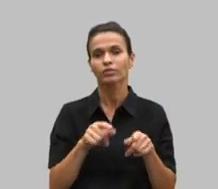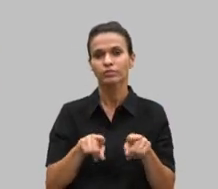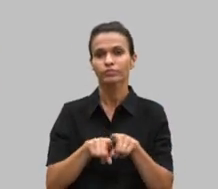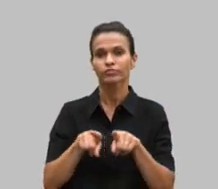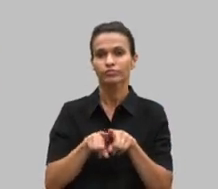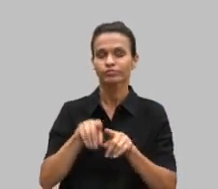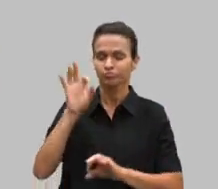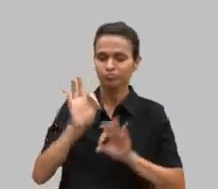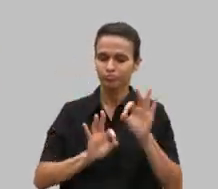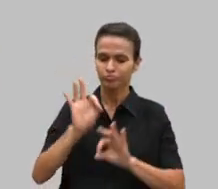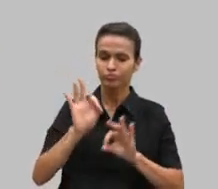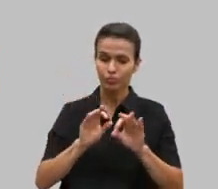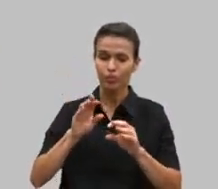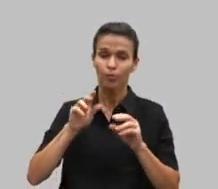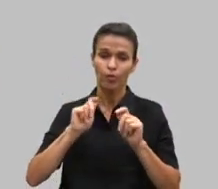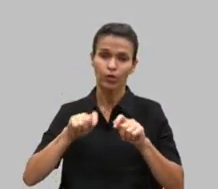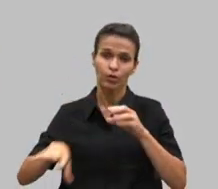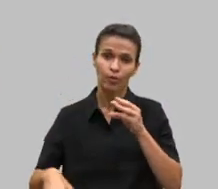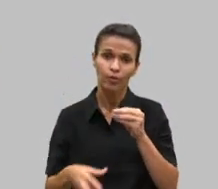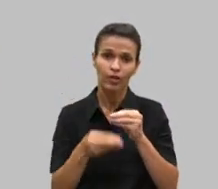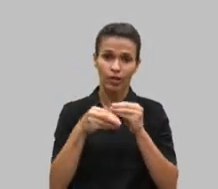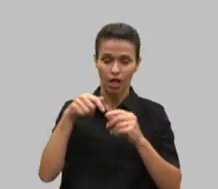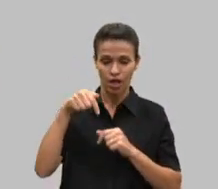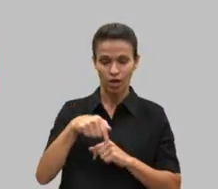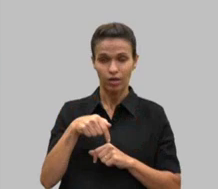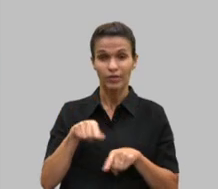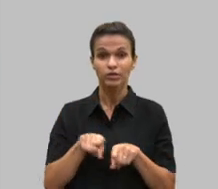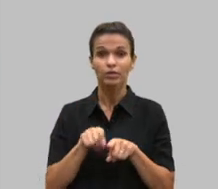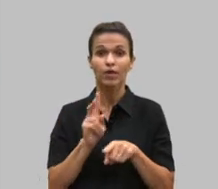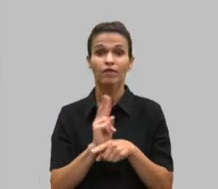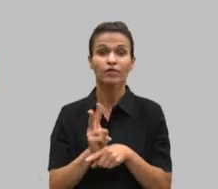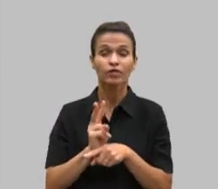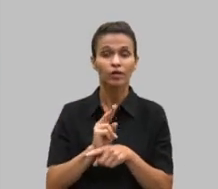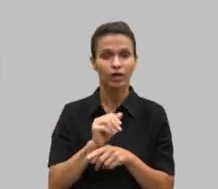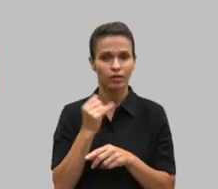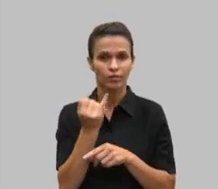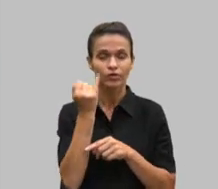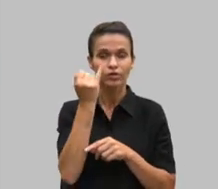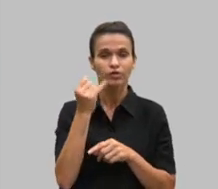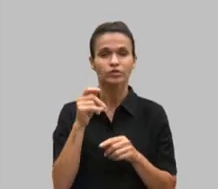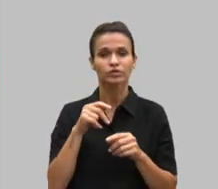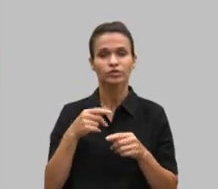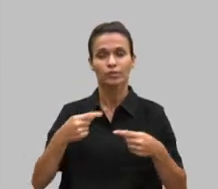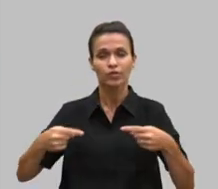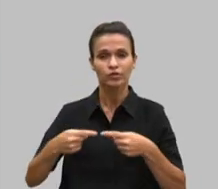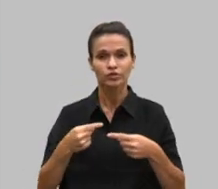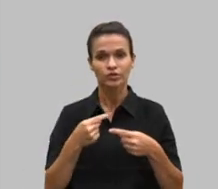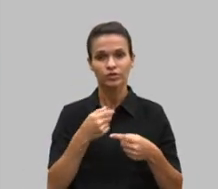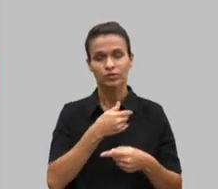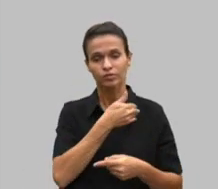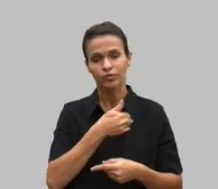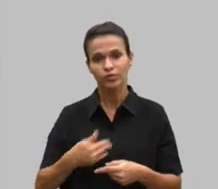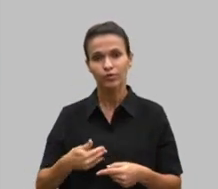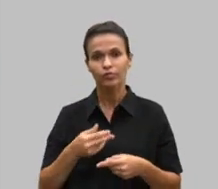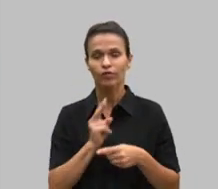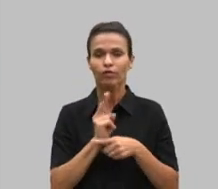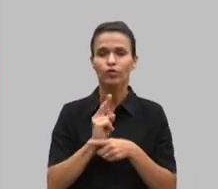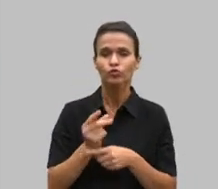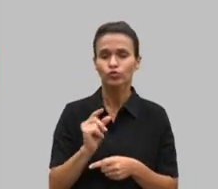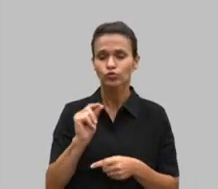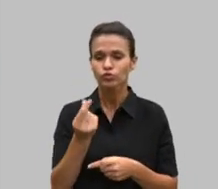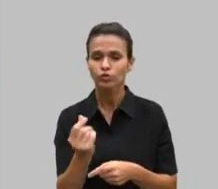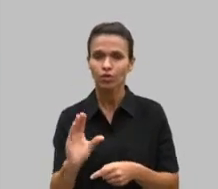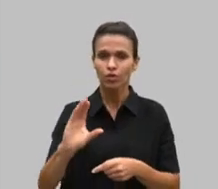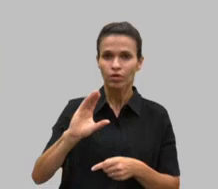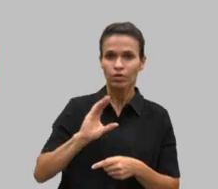implementar aqui mas também a fiscalização que é muito importante das políticas públicas fiscalização do orçamento do estado e tantas